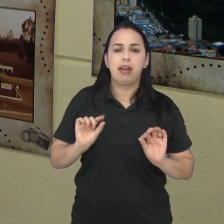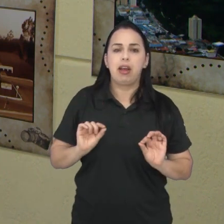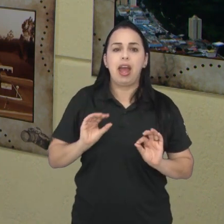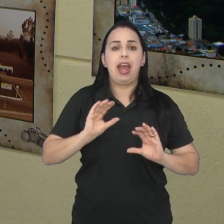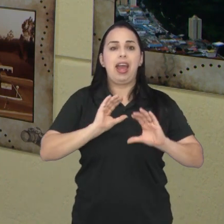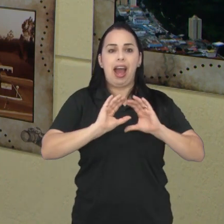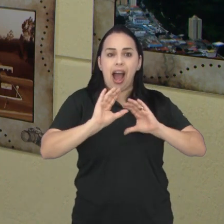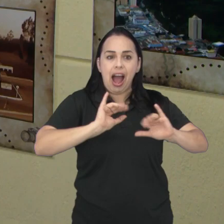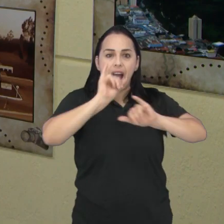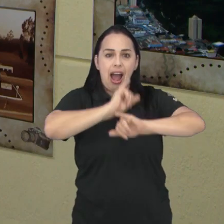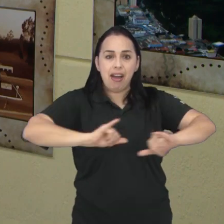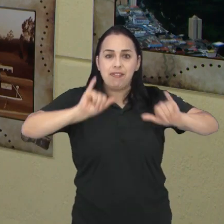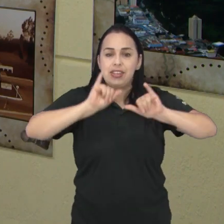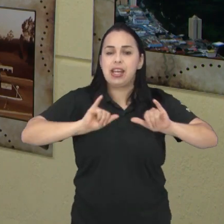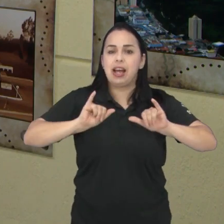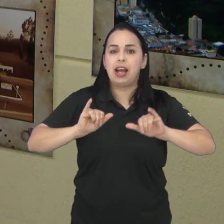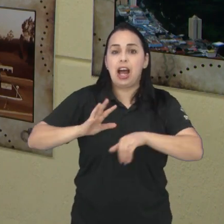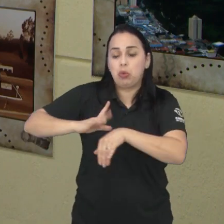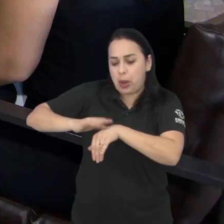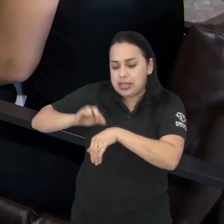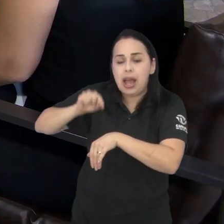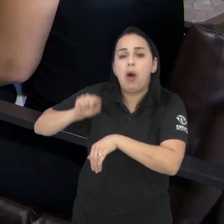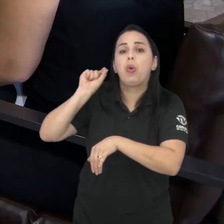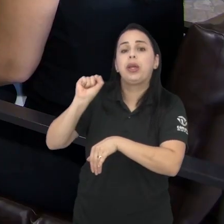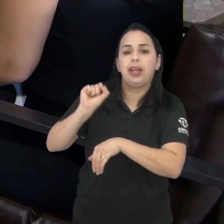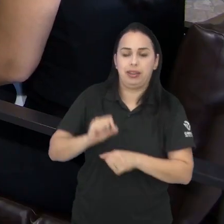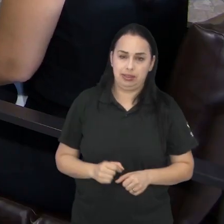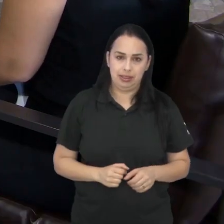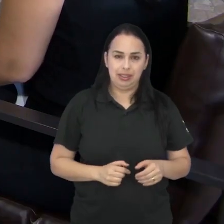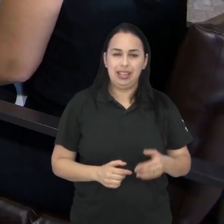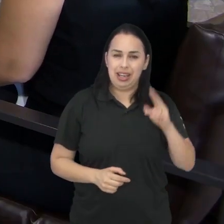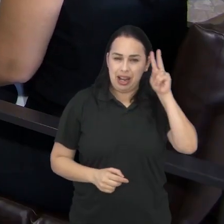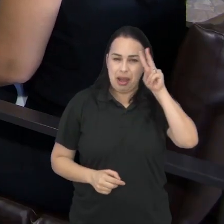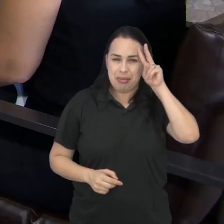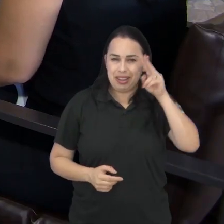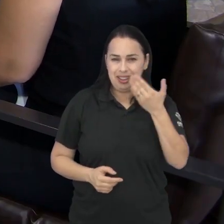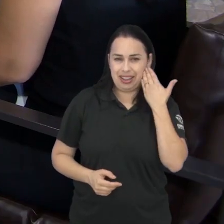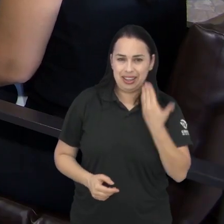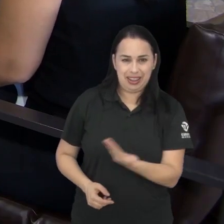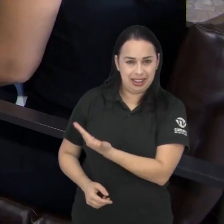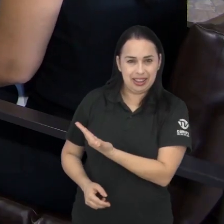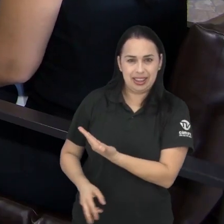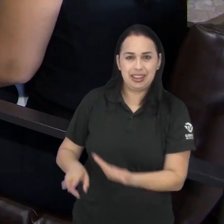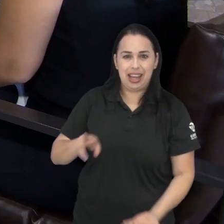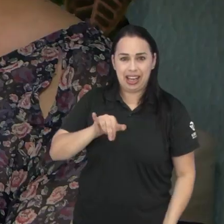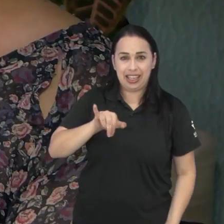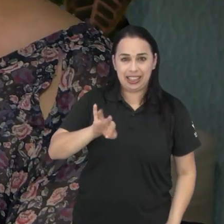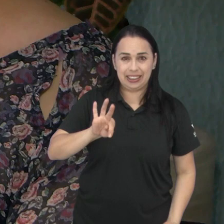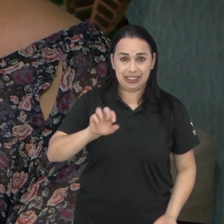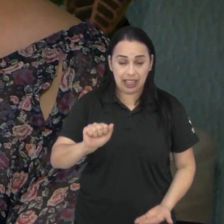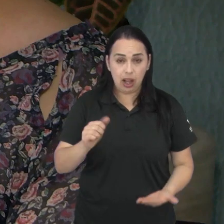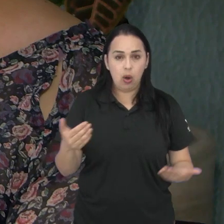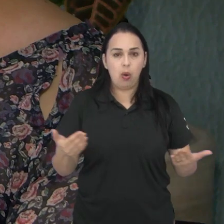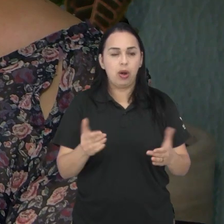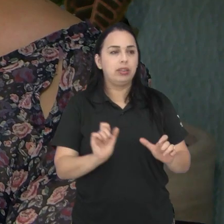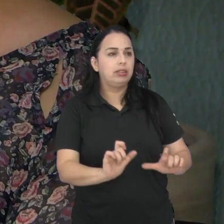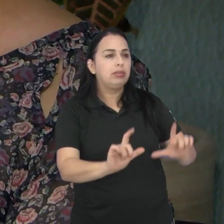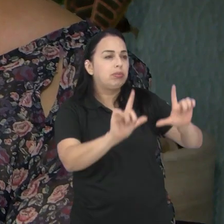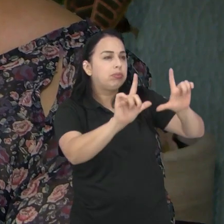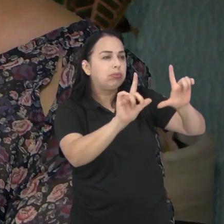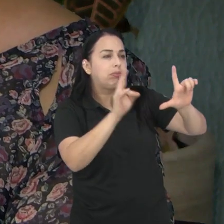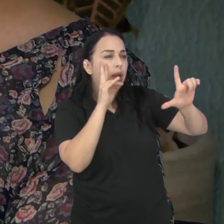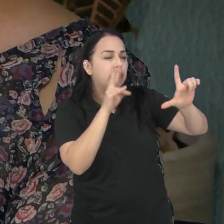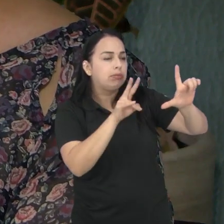comunicar O que é essa doença e a Rita que conversamos no início desta reportagem Hoje olha para os